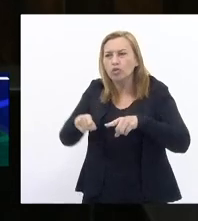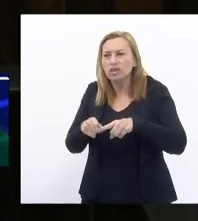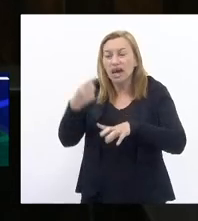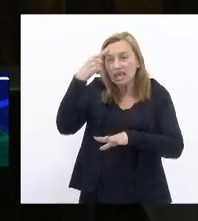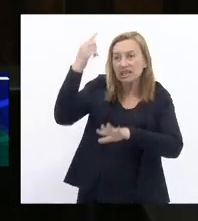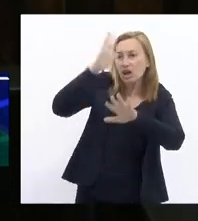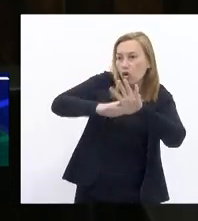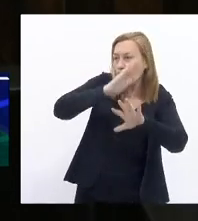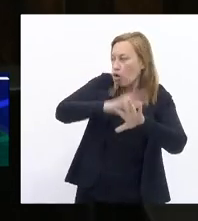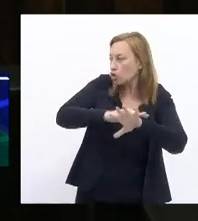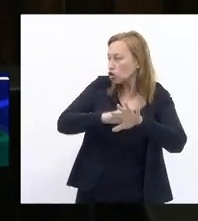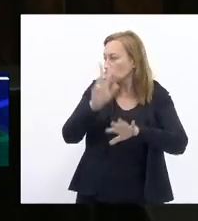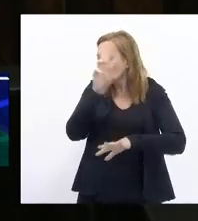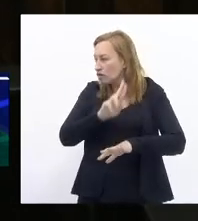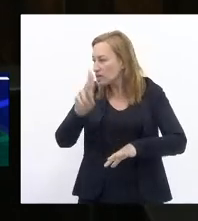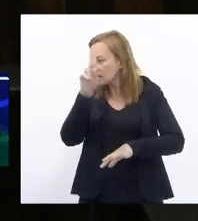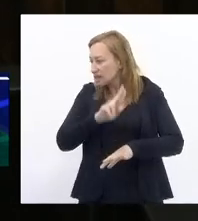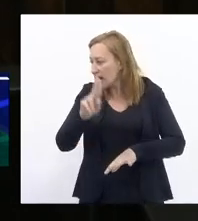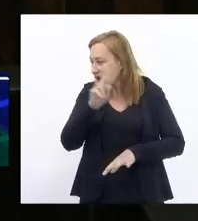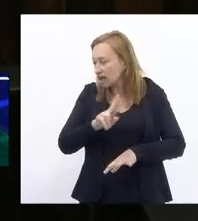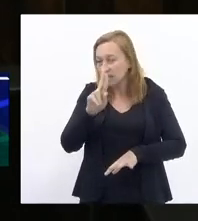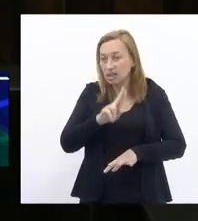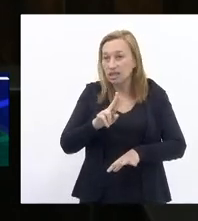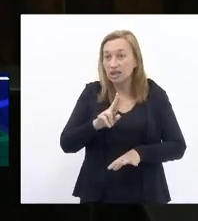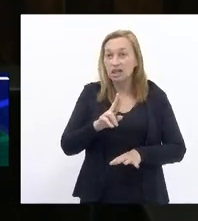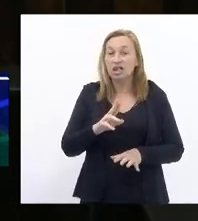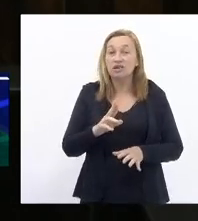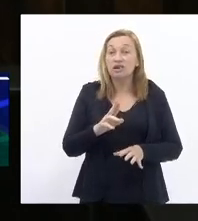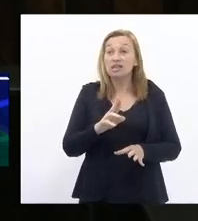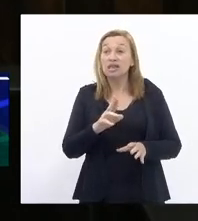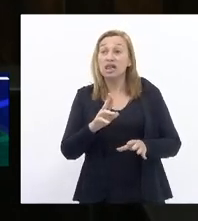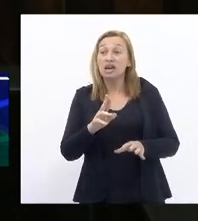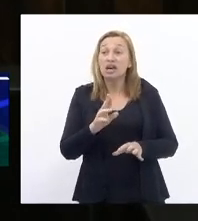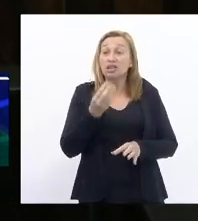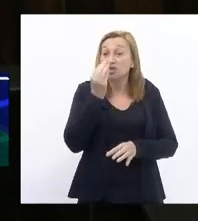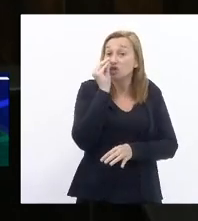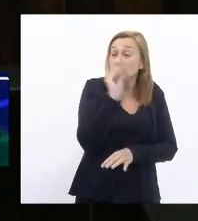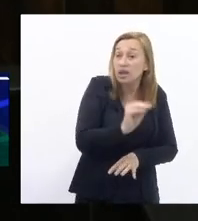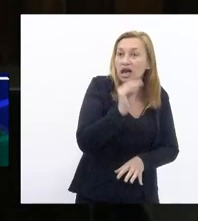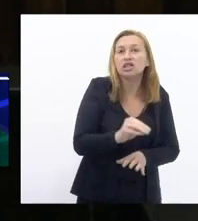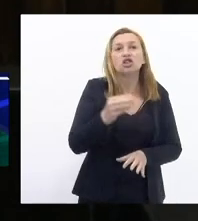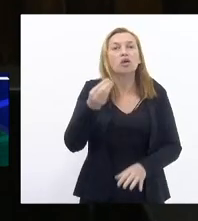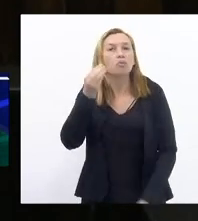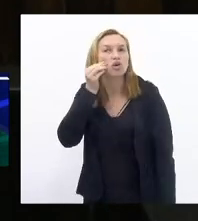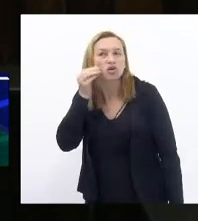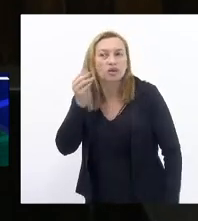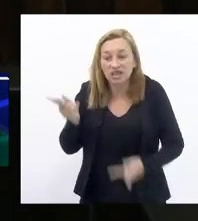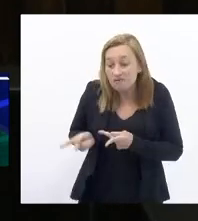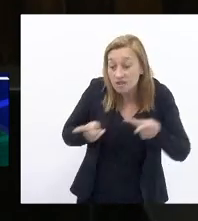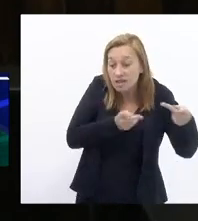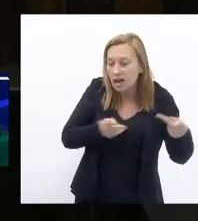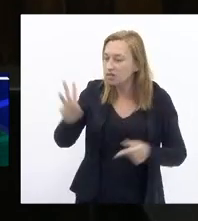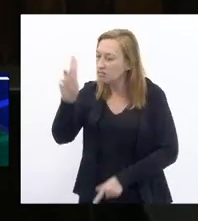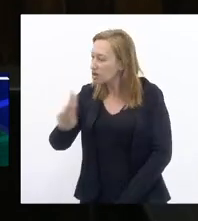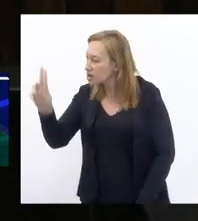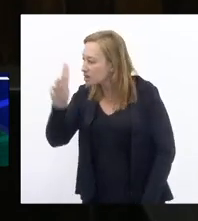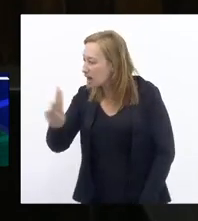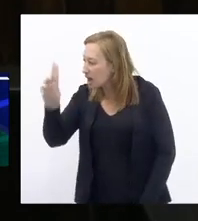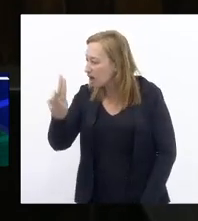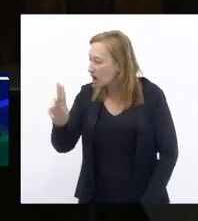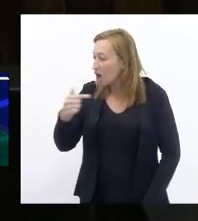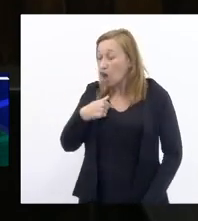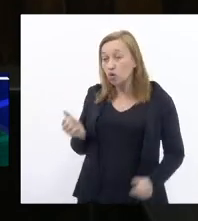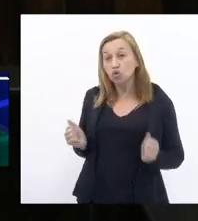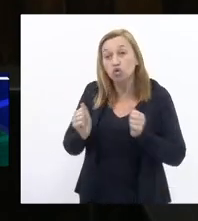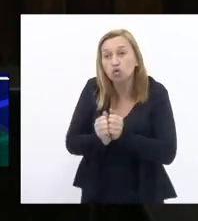ideológico naquela universidade, se bobear, vai ser linchado. Nós tivemos a oportunidade de visitar essa universidade, eu, junto